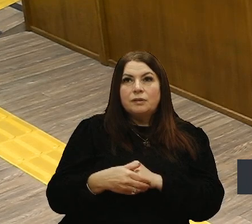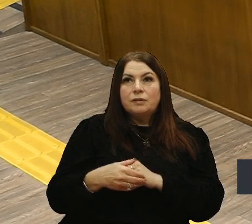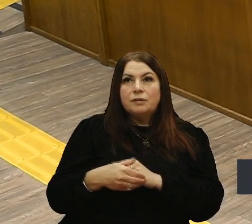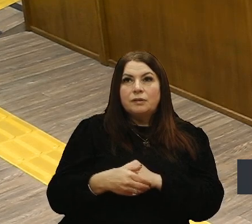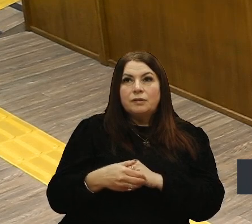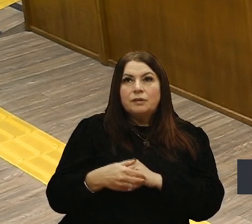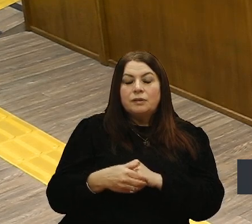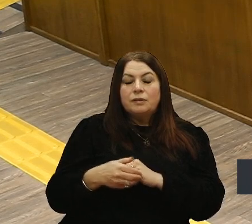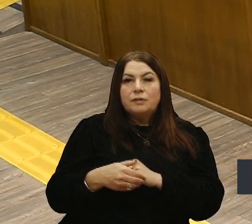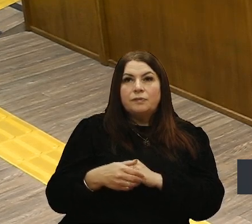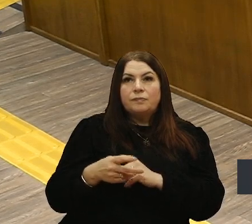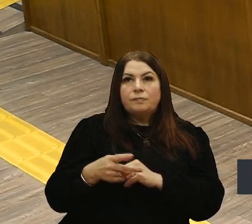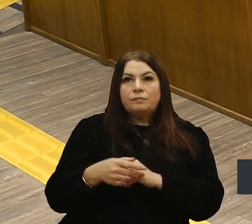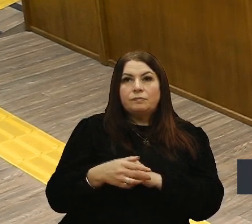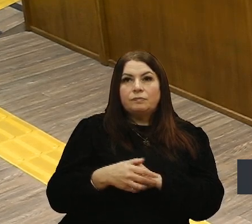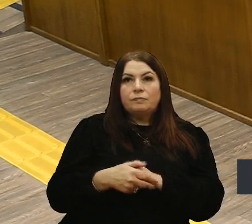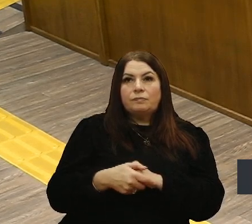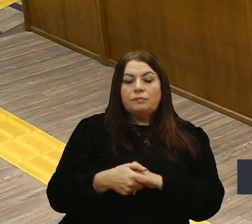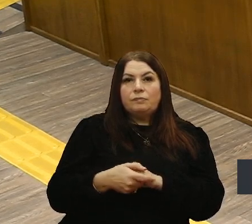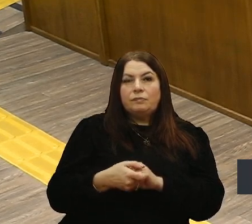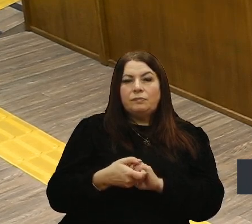Com a palavra, o nosso